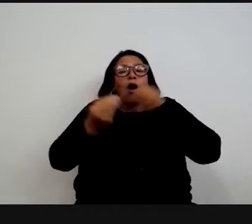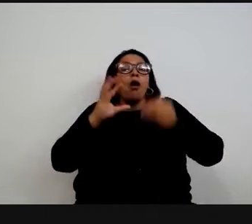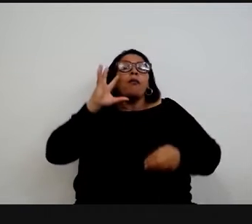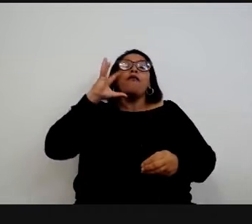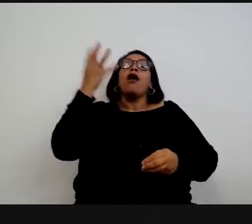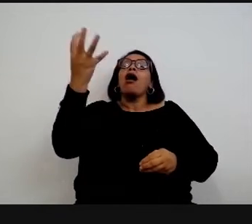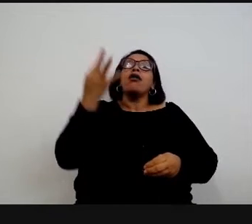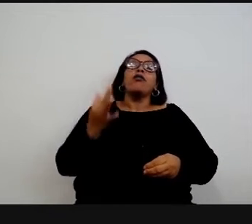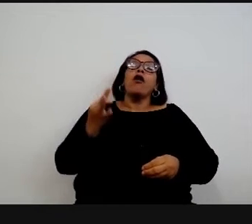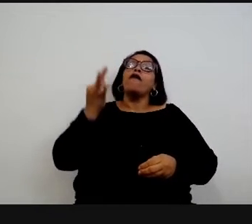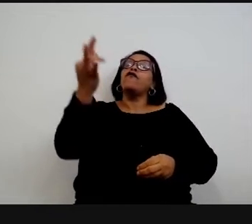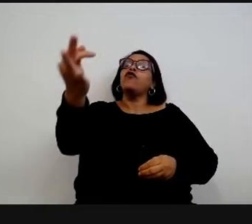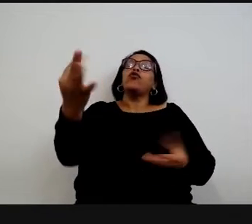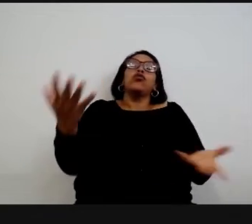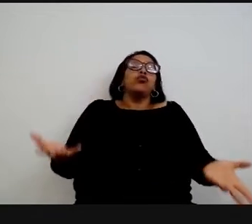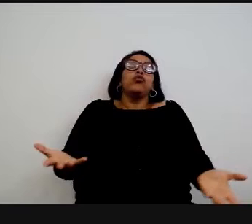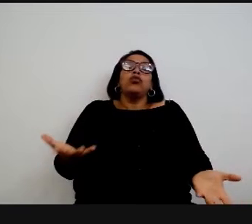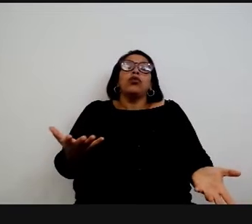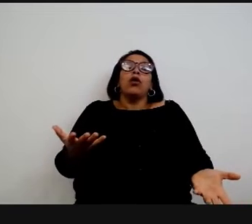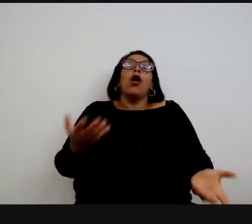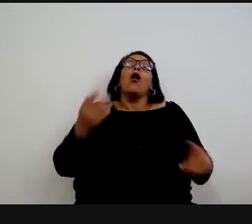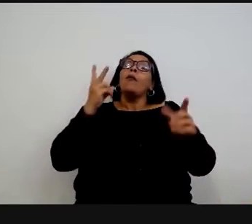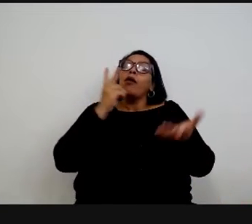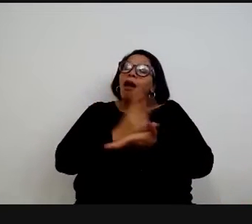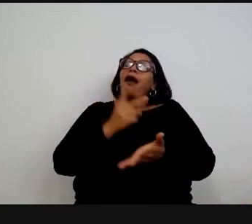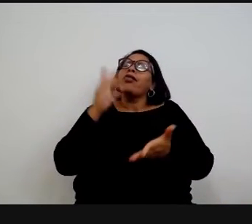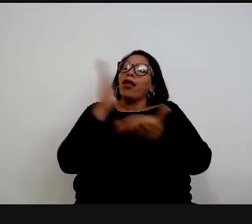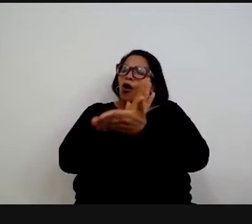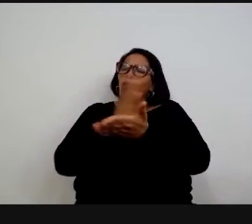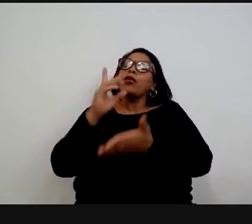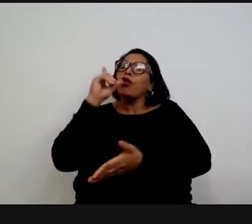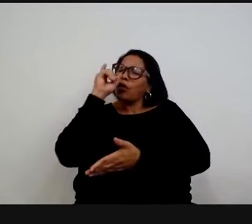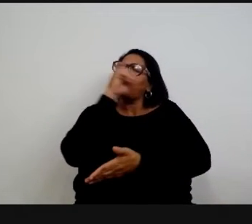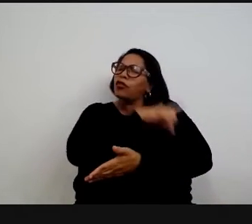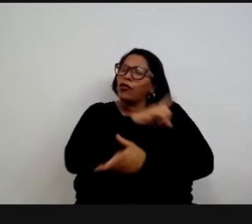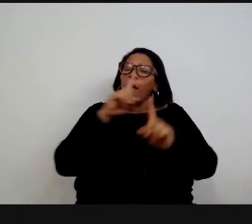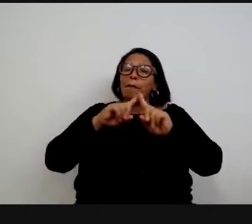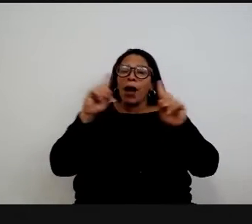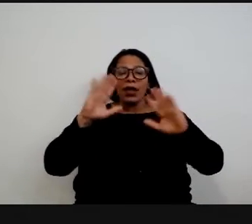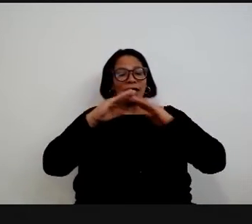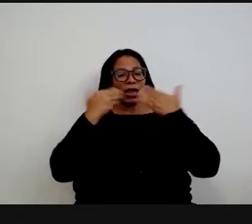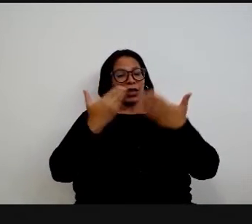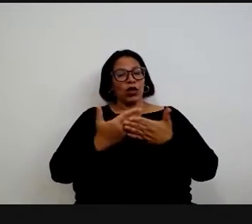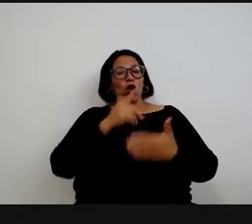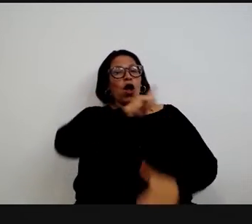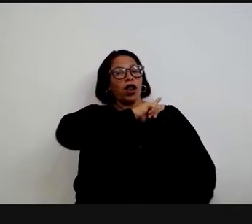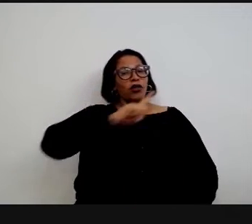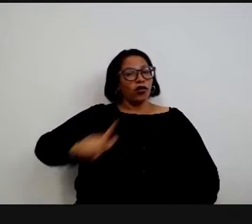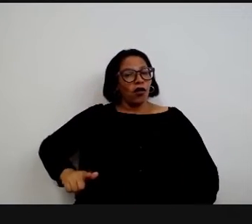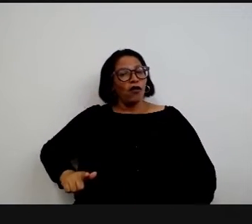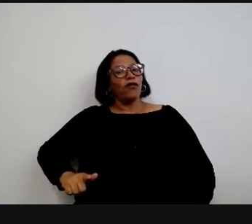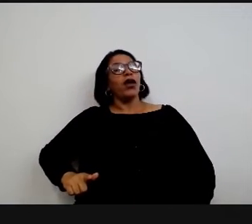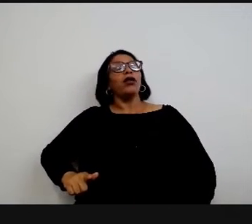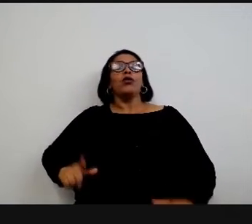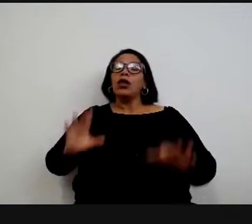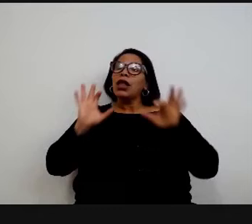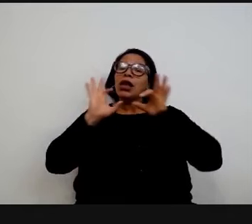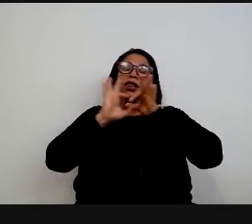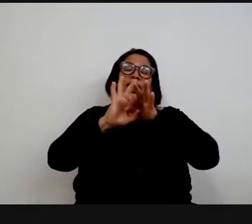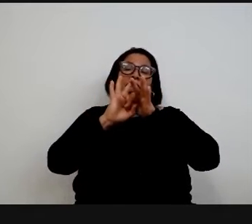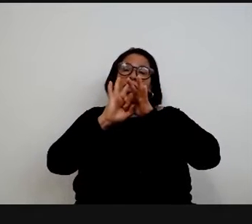as soluções para os novos desafios, e que são desafios complexos. Mas sem as escolas de governo, a gente não pode